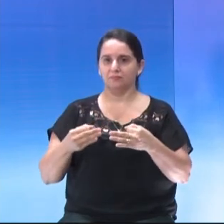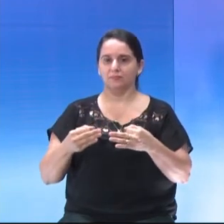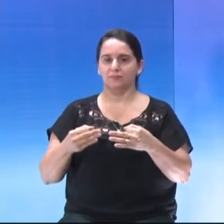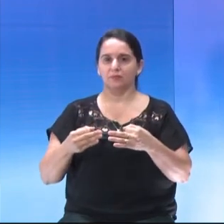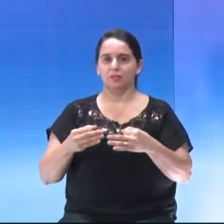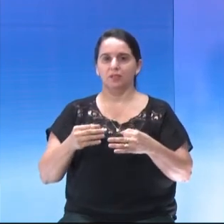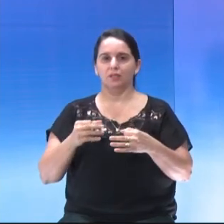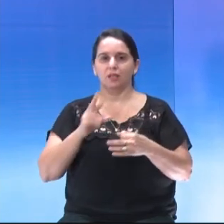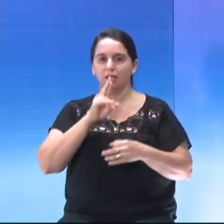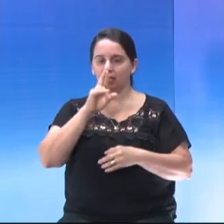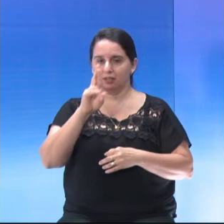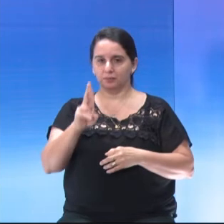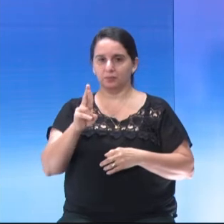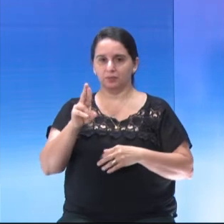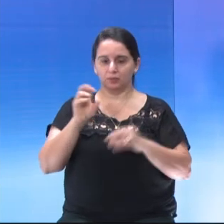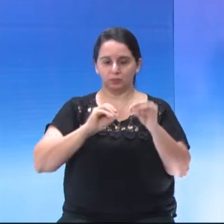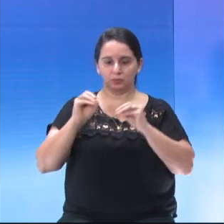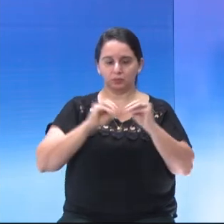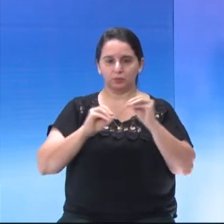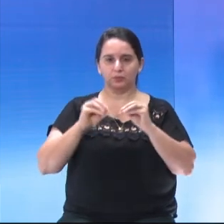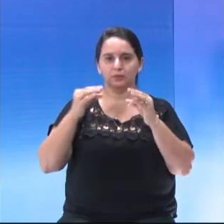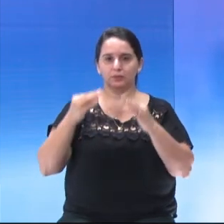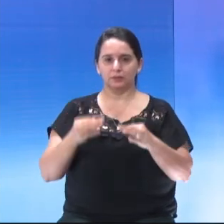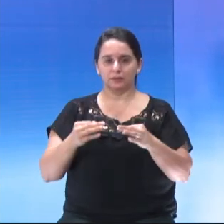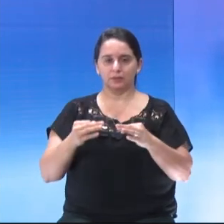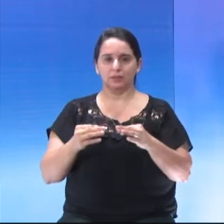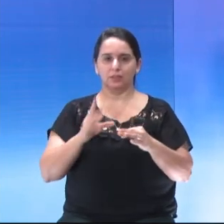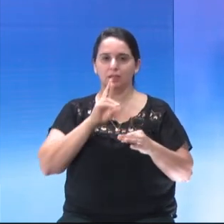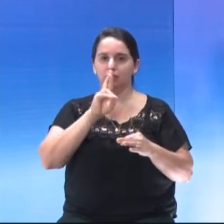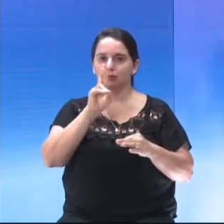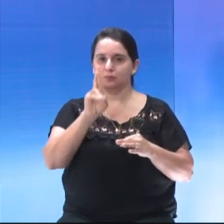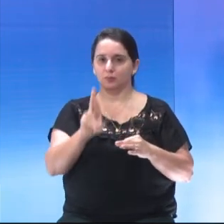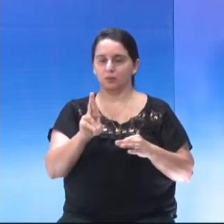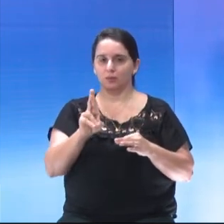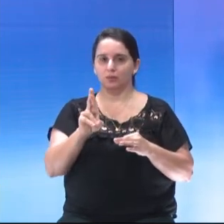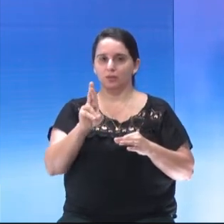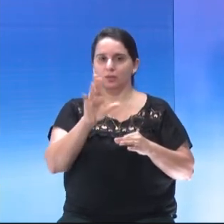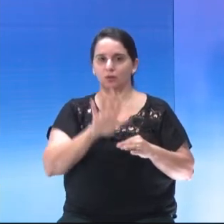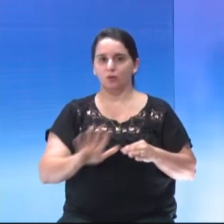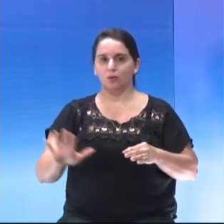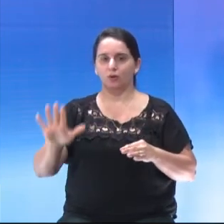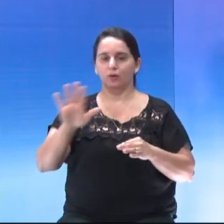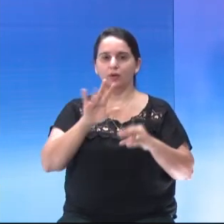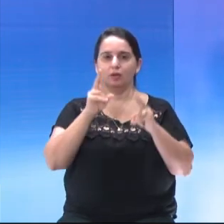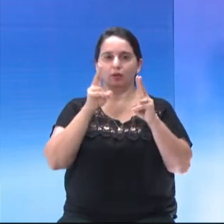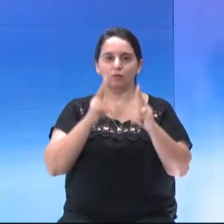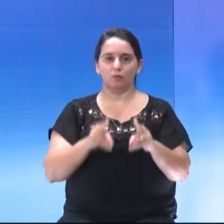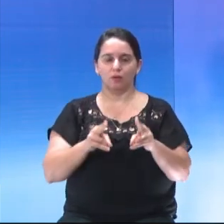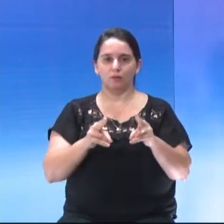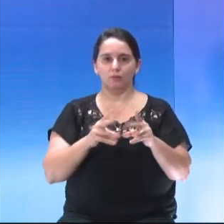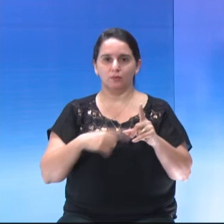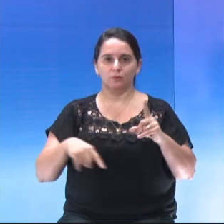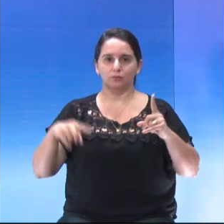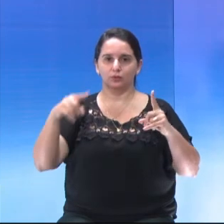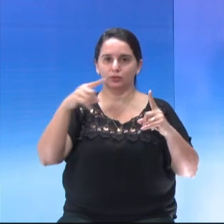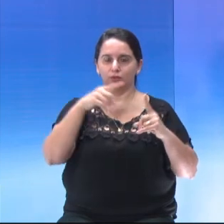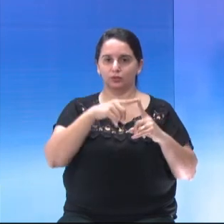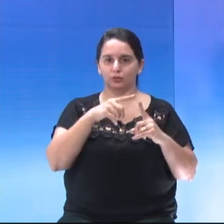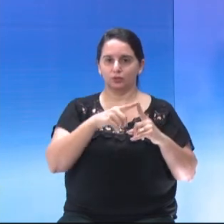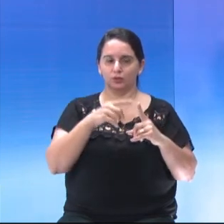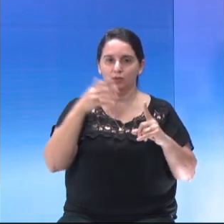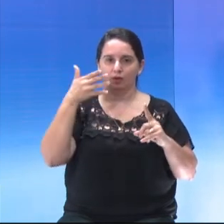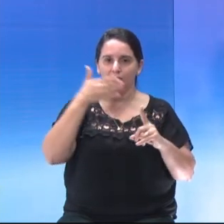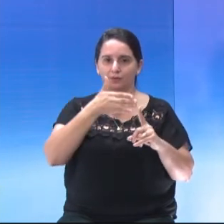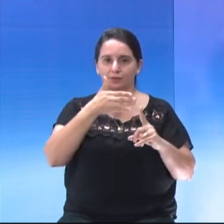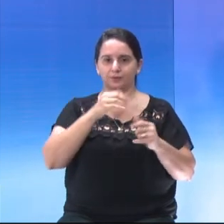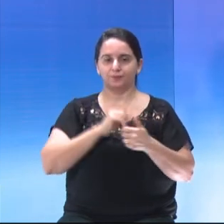corretas. Nós fizemos as manipulações e a equação resultante, a equação global, ficou igual ao meu objetivo, a minha